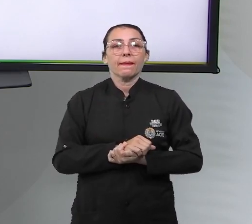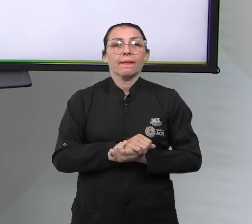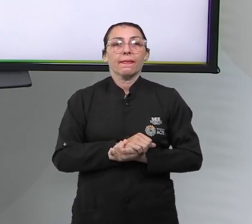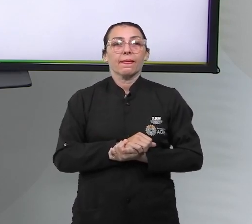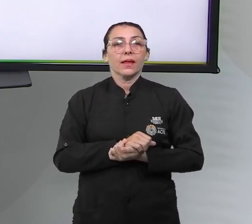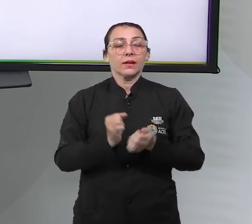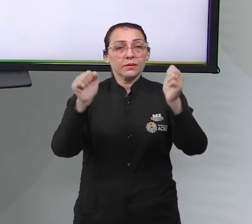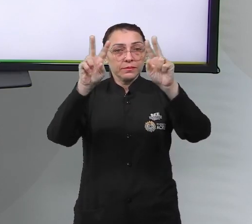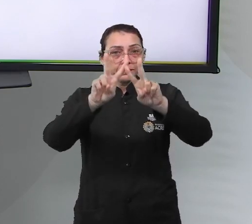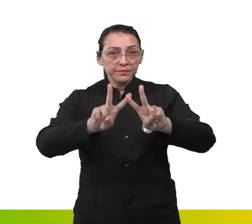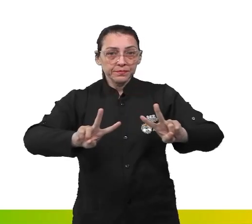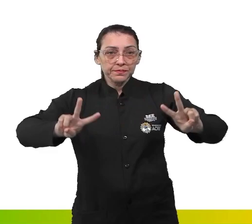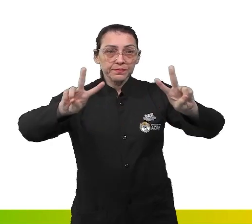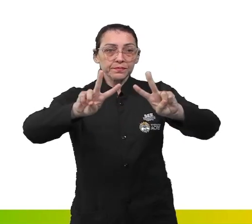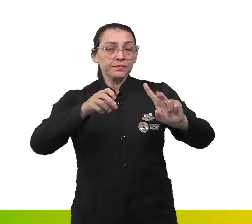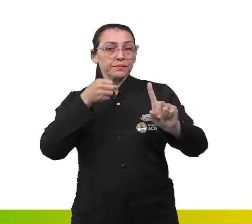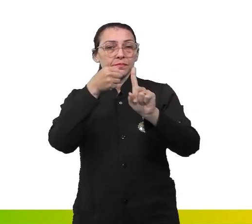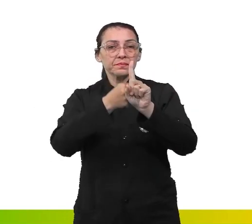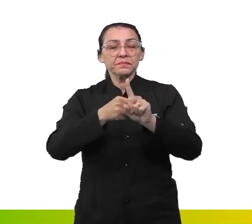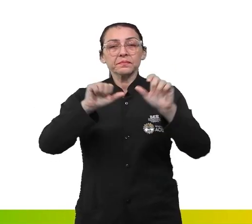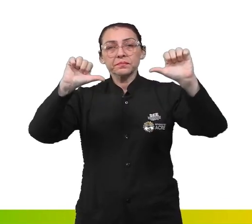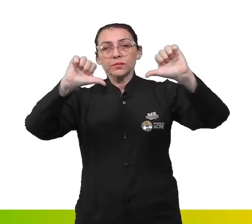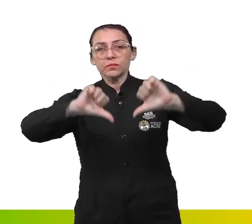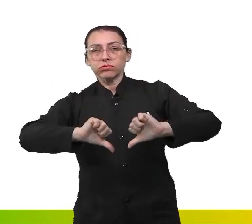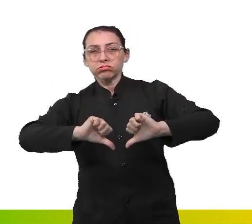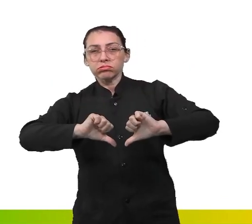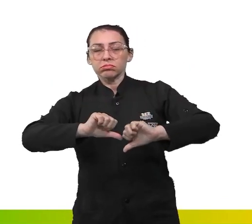Vamos visualizar mais um impacto negativo?